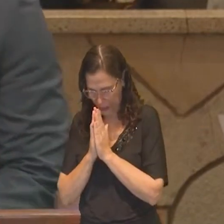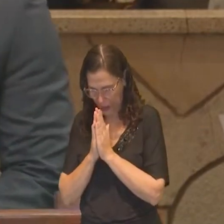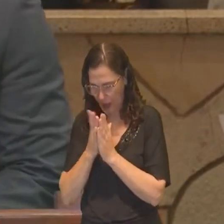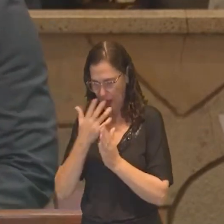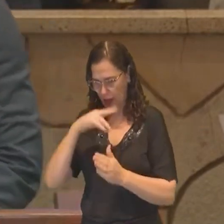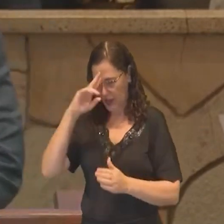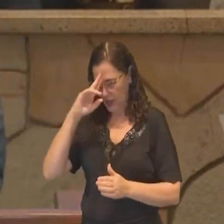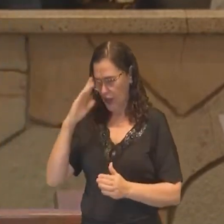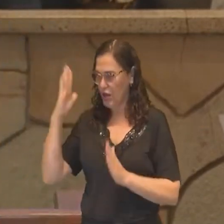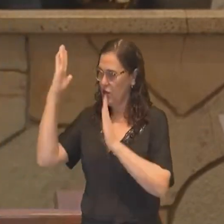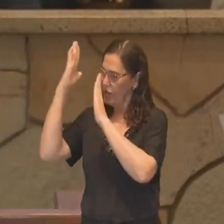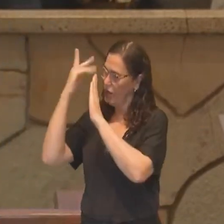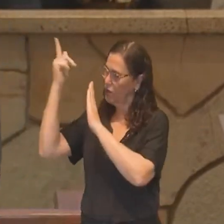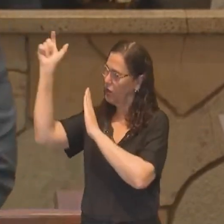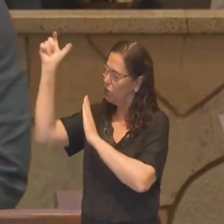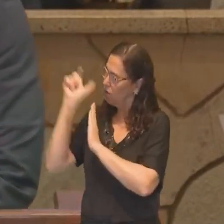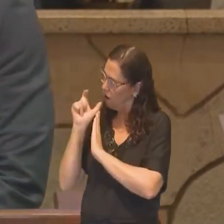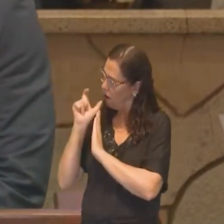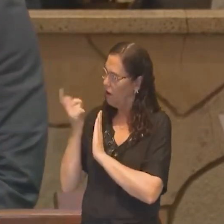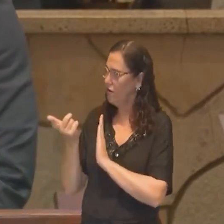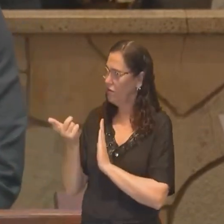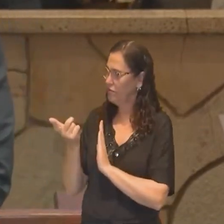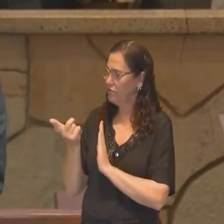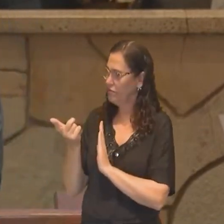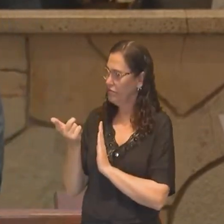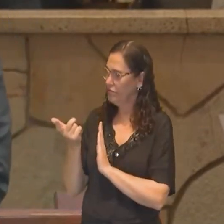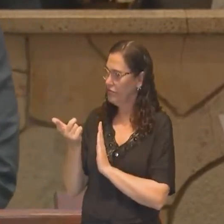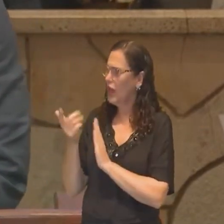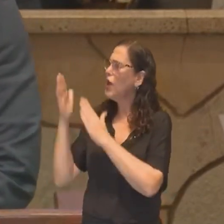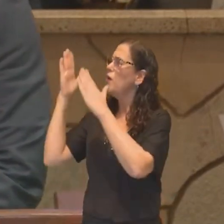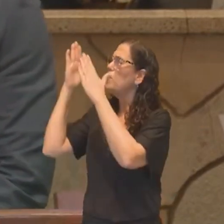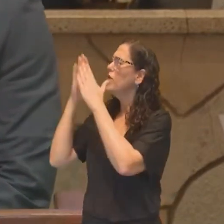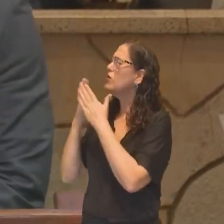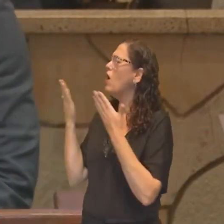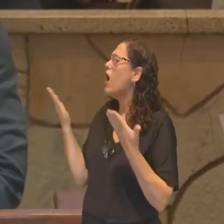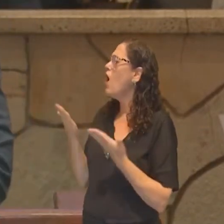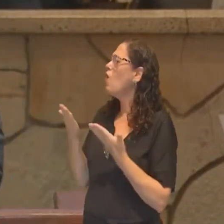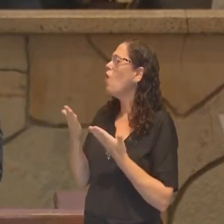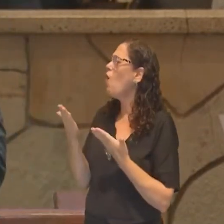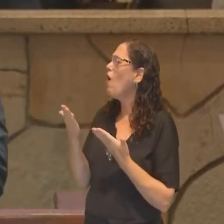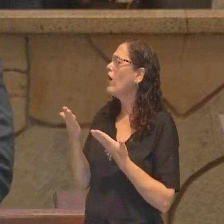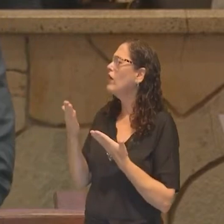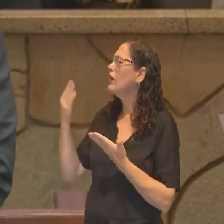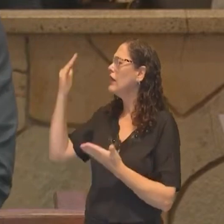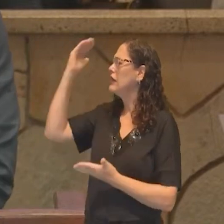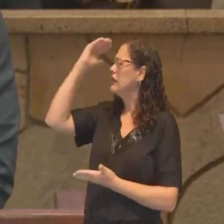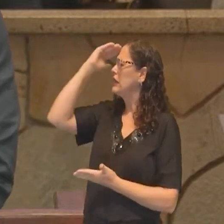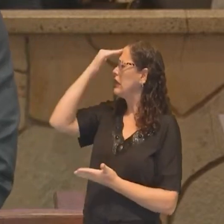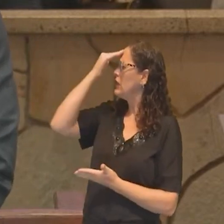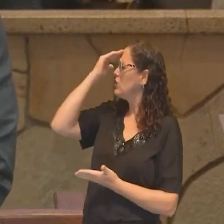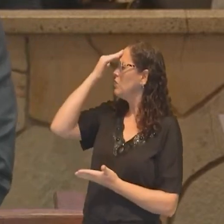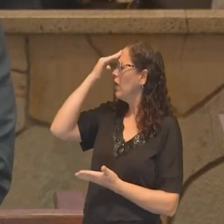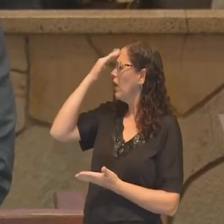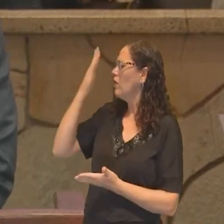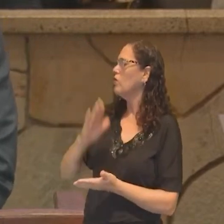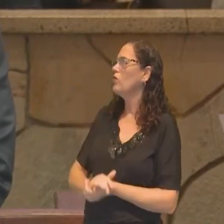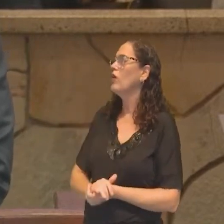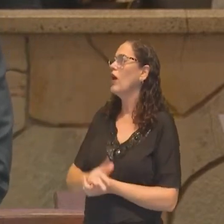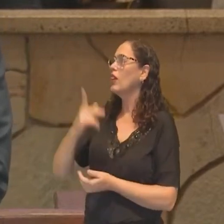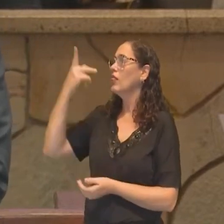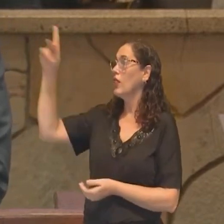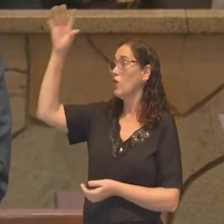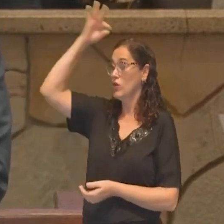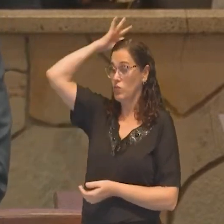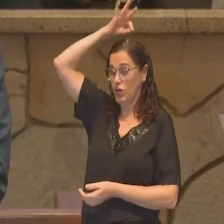Senhor, estamos diante da Tua palavra e pedimos nessa hora que haja entendimento, que o Teu